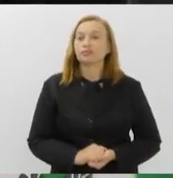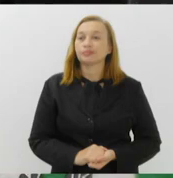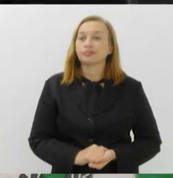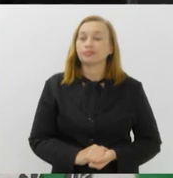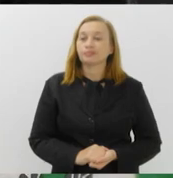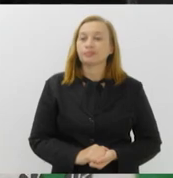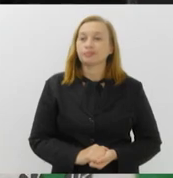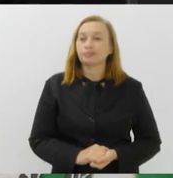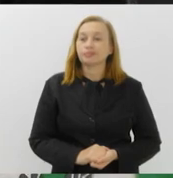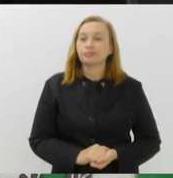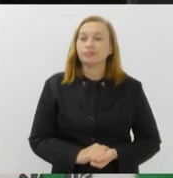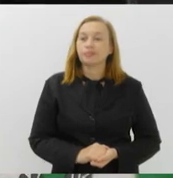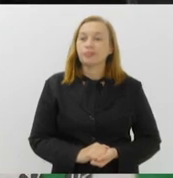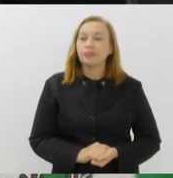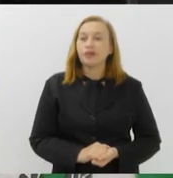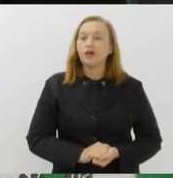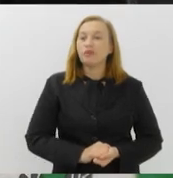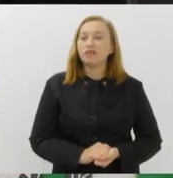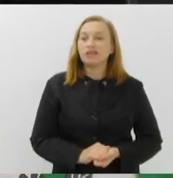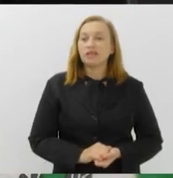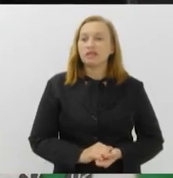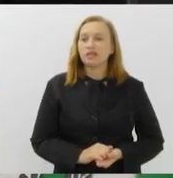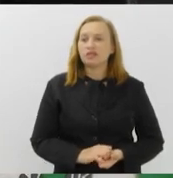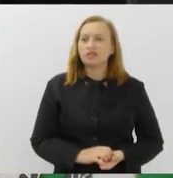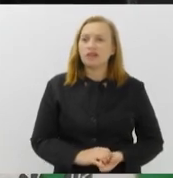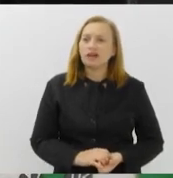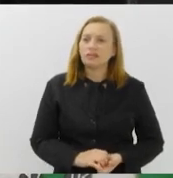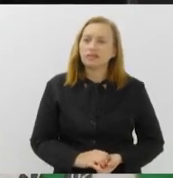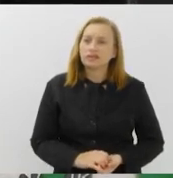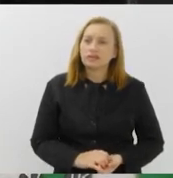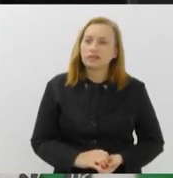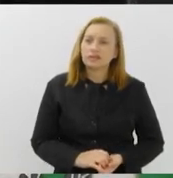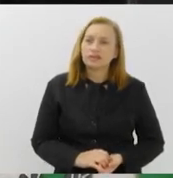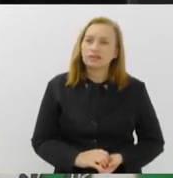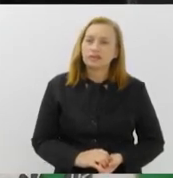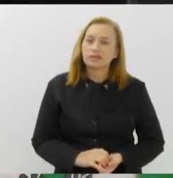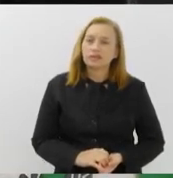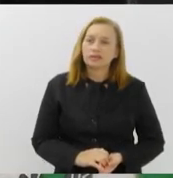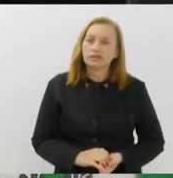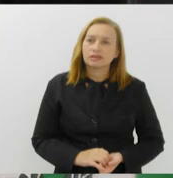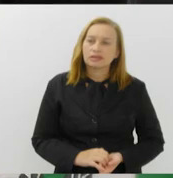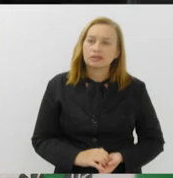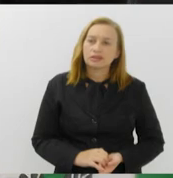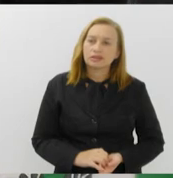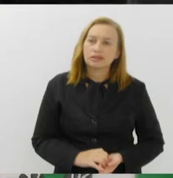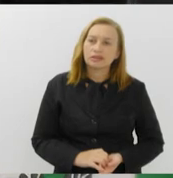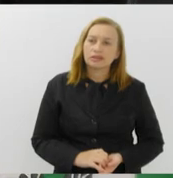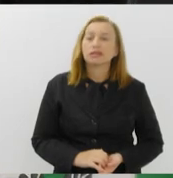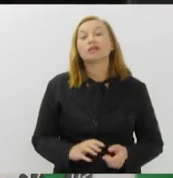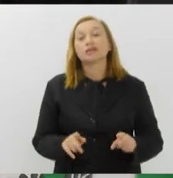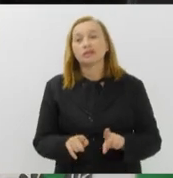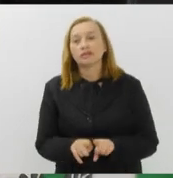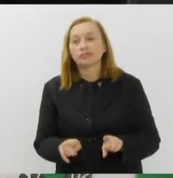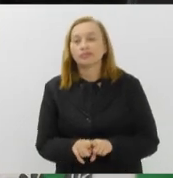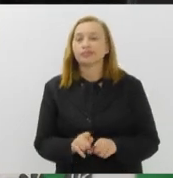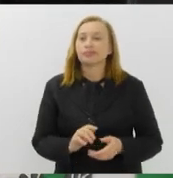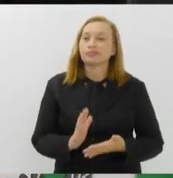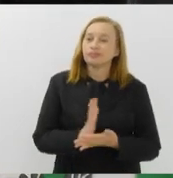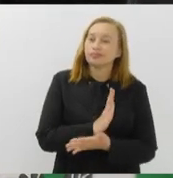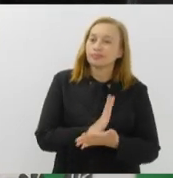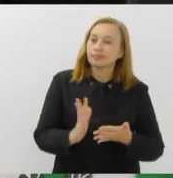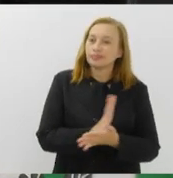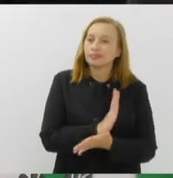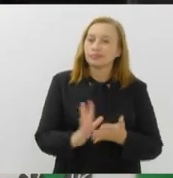desde sempre e sigamos na luta contra a violência política de gênero. Importante dizer também que, muitas vezes,